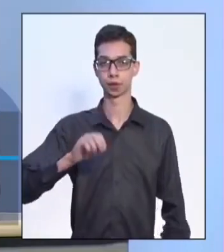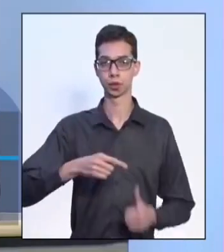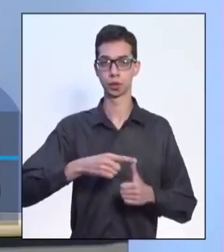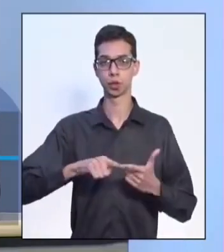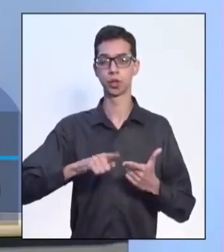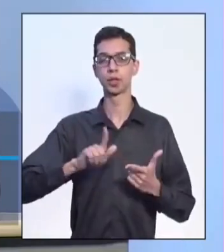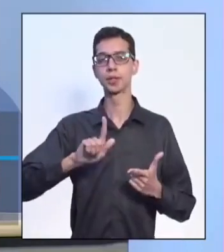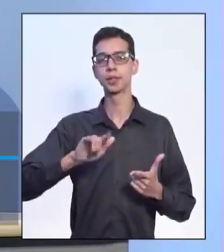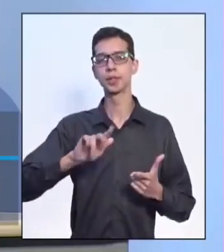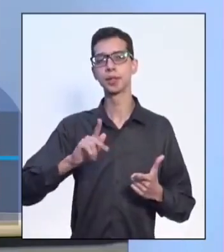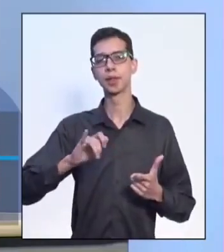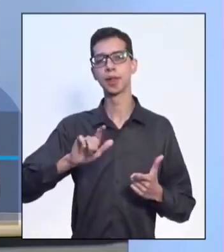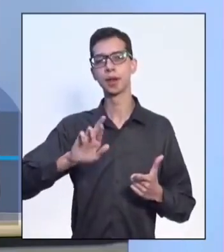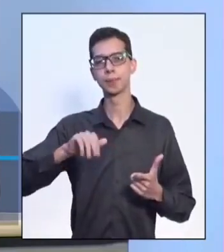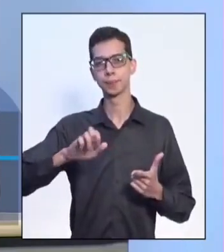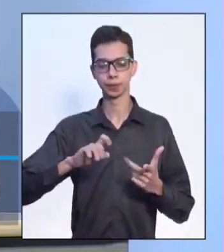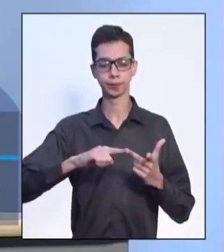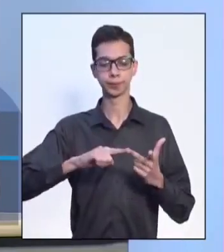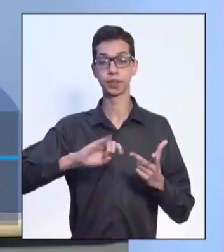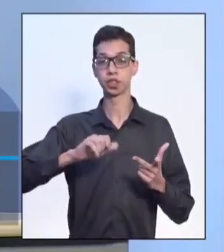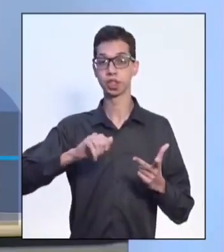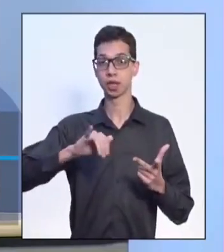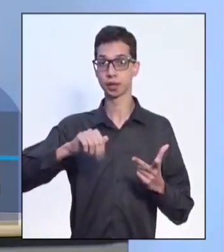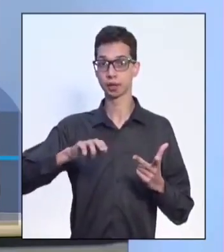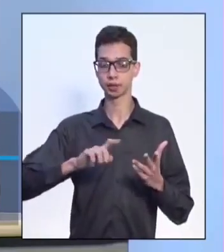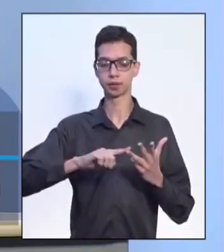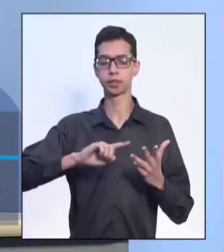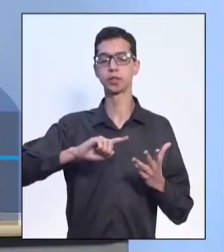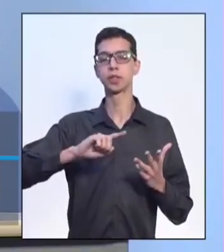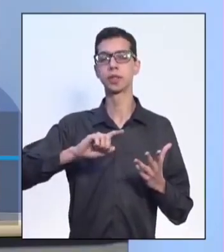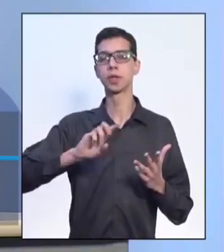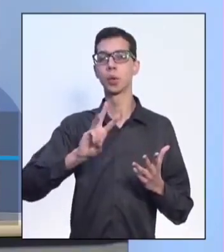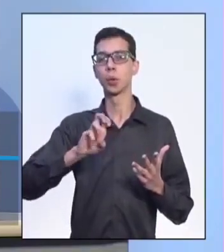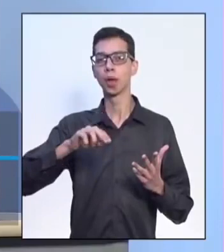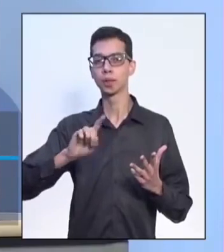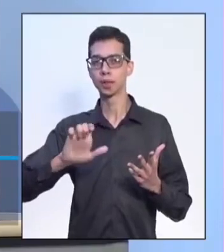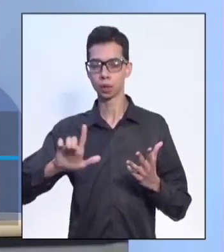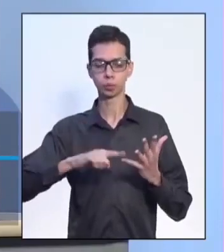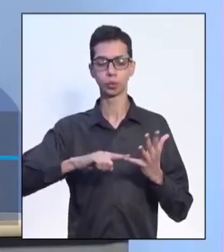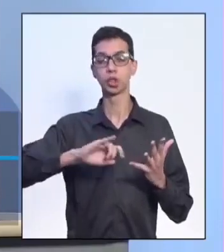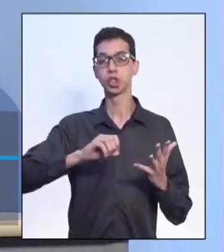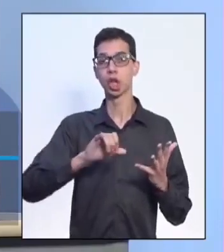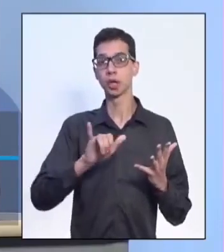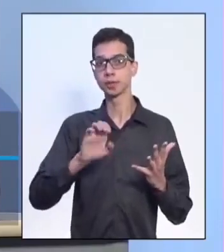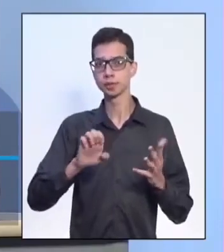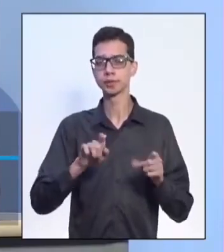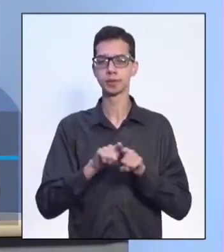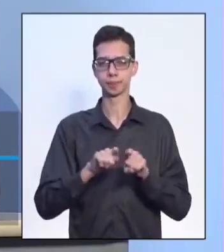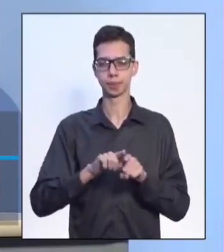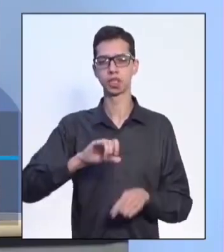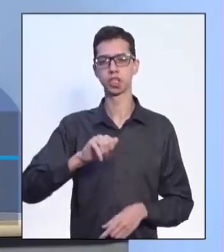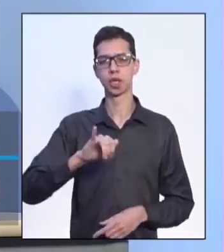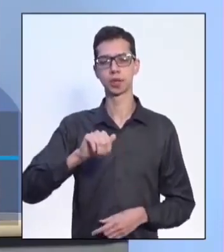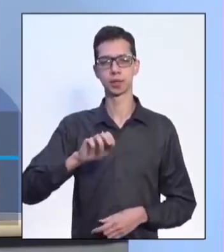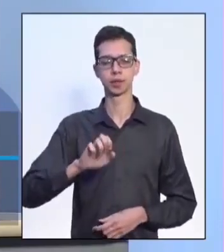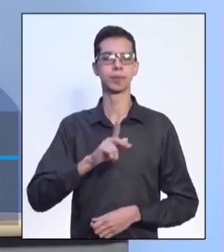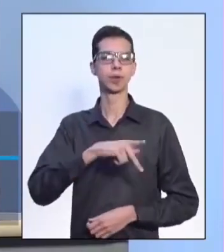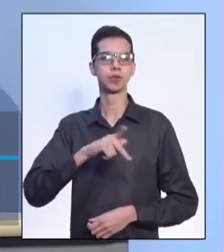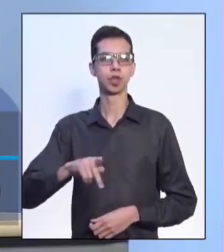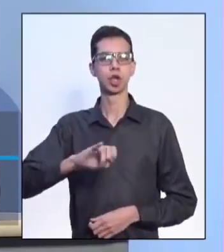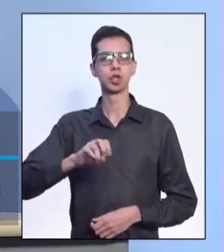a Jaiane, o Wendel, a Joyce e a Fernanda. Quero mandar um abraço especial para alguns professores.